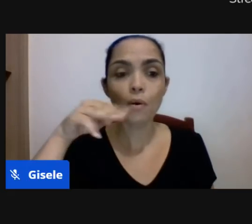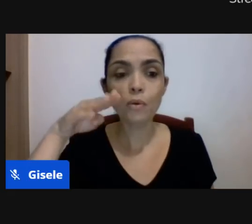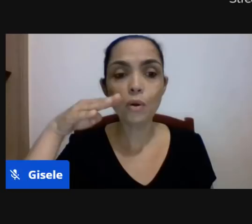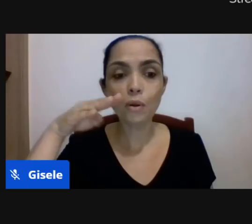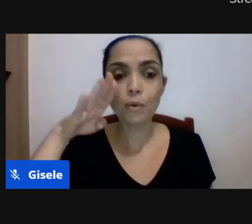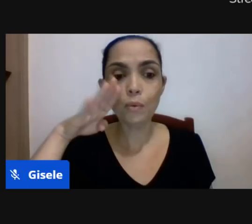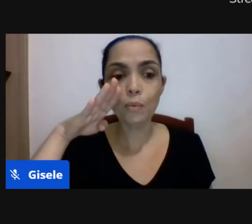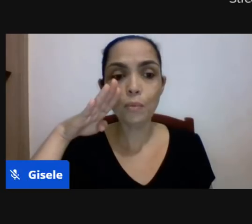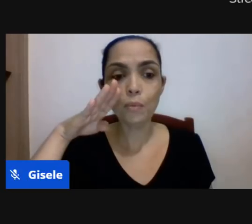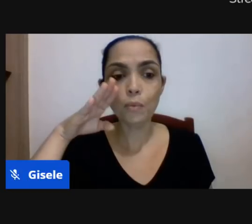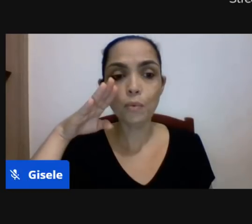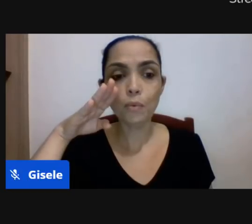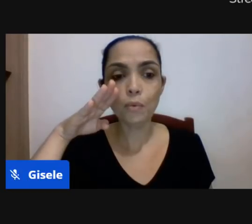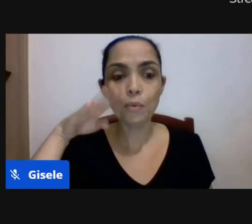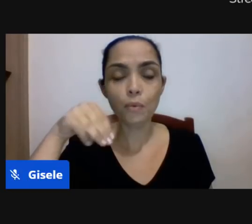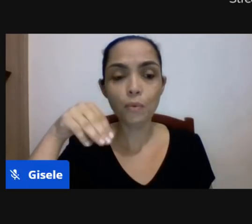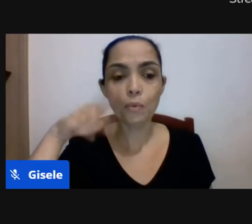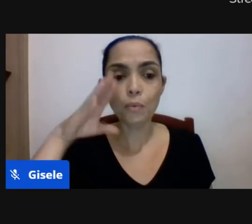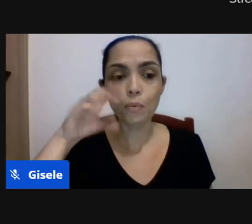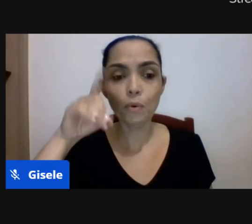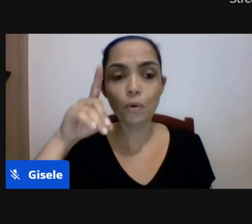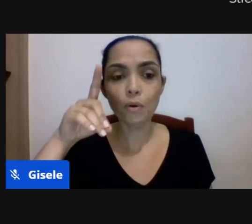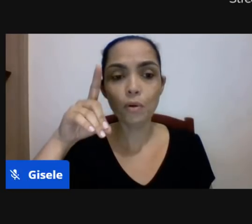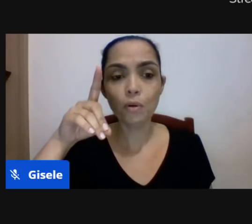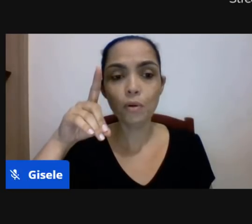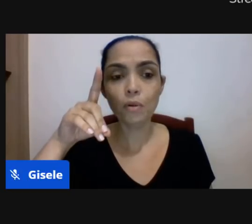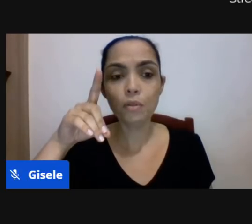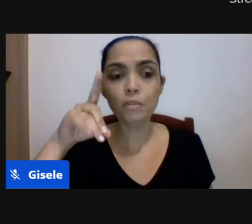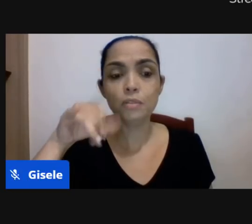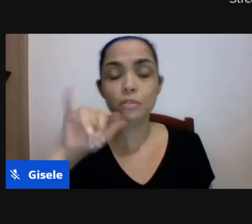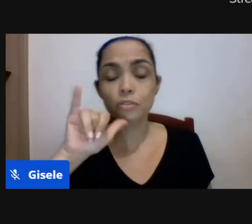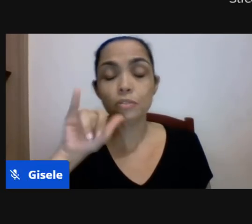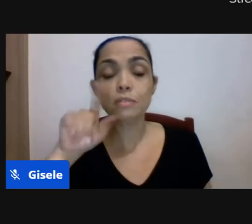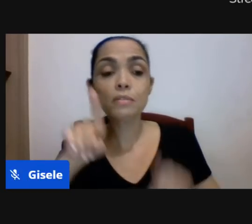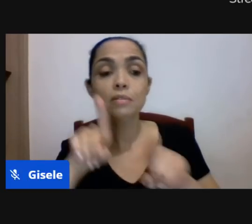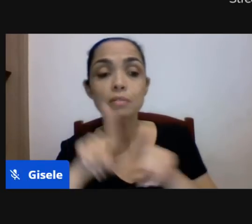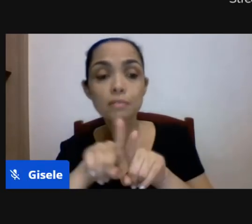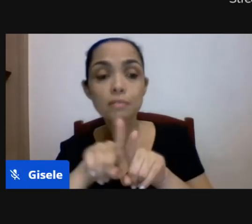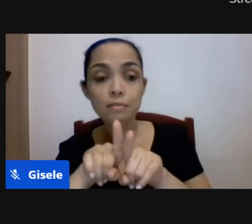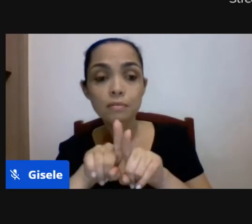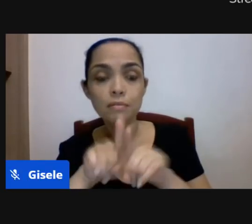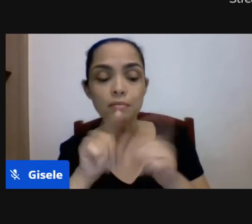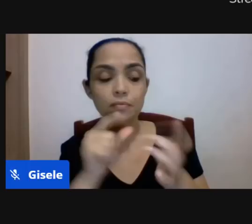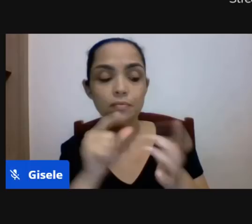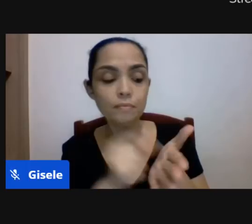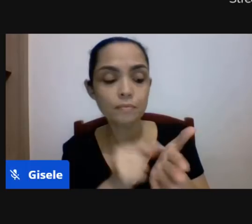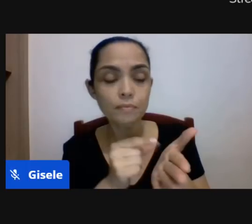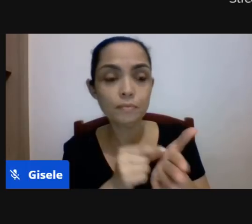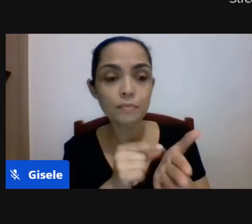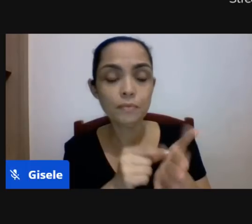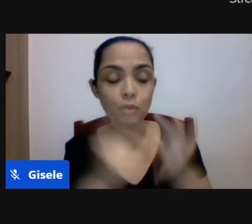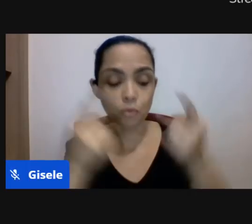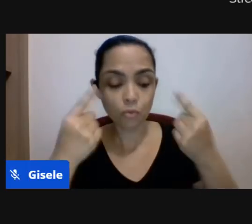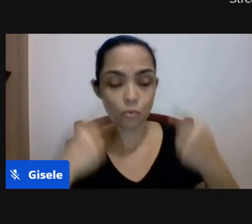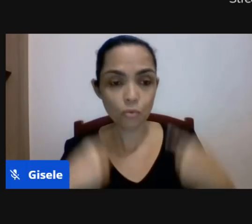ele está escrito em inglês, normalmente está escrito body, então tem que estar nesse modo de temperatura